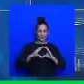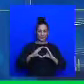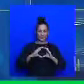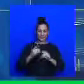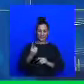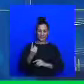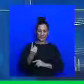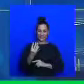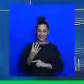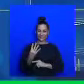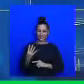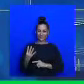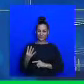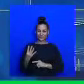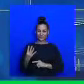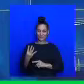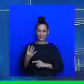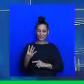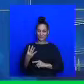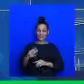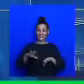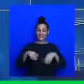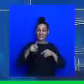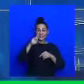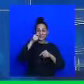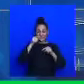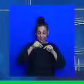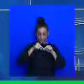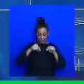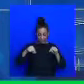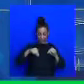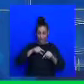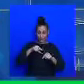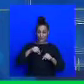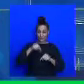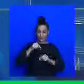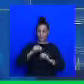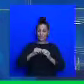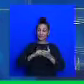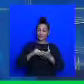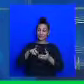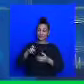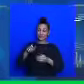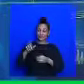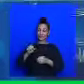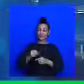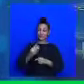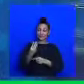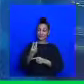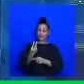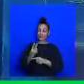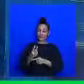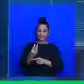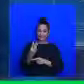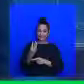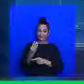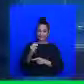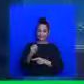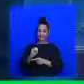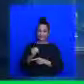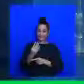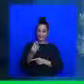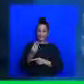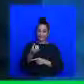14! Bola marrom! Então confira comigo os números sorteados da Mega Sena. 32,